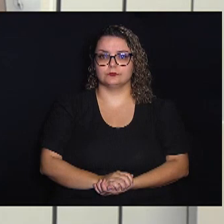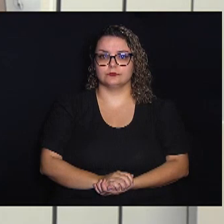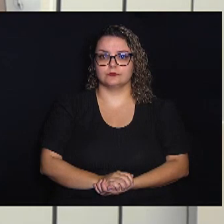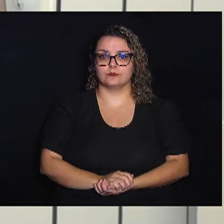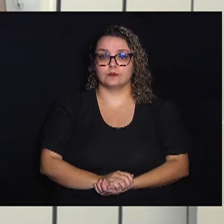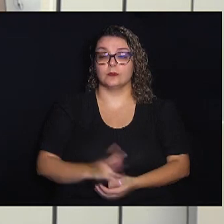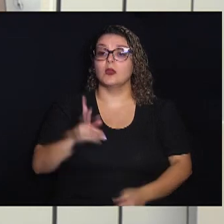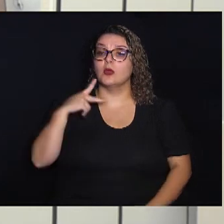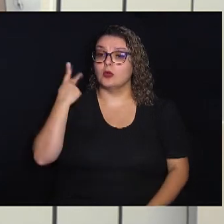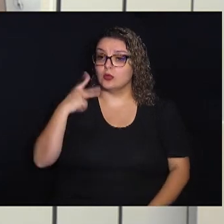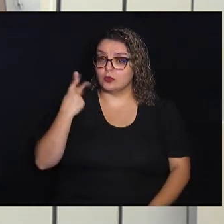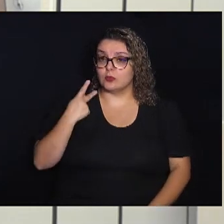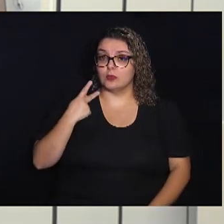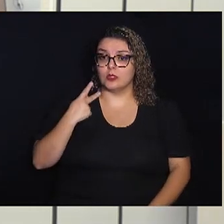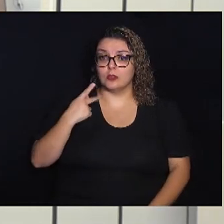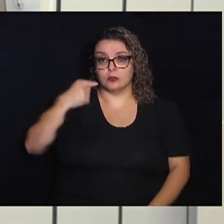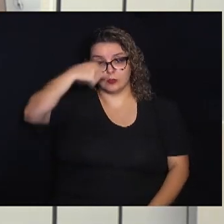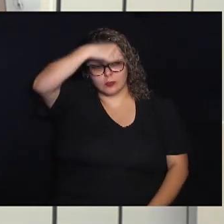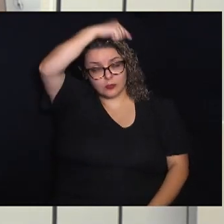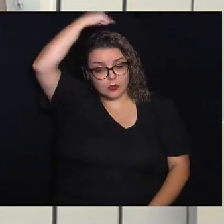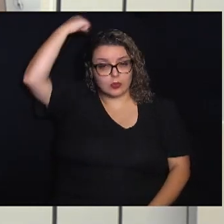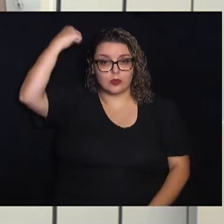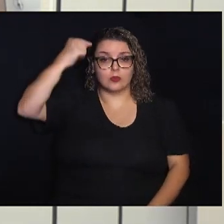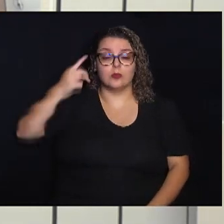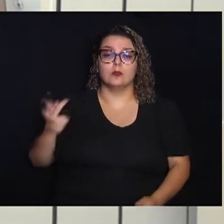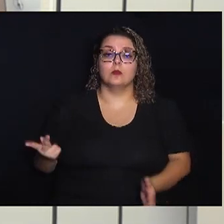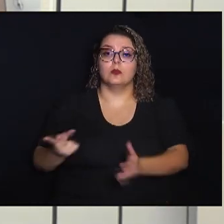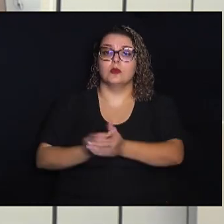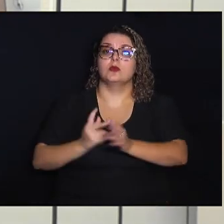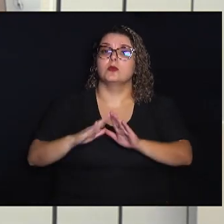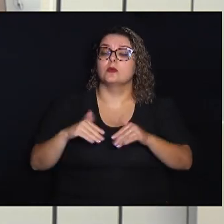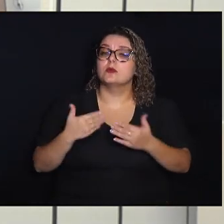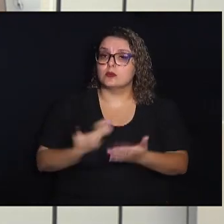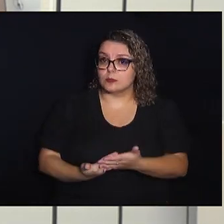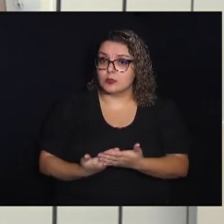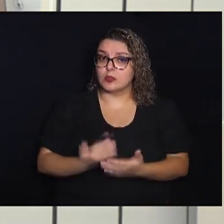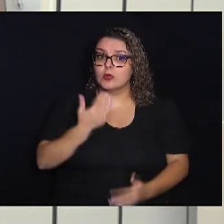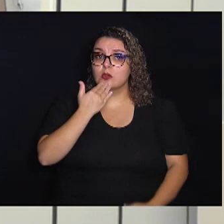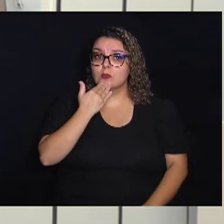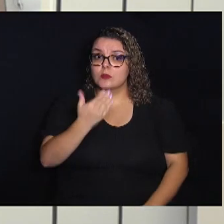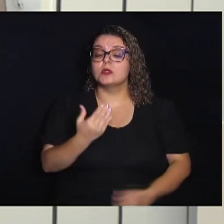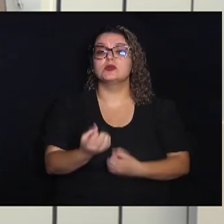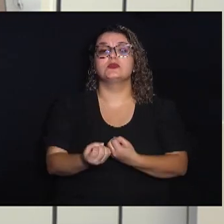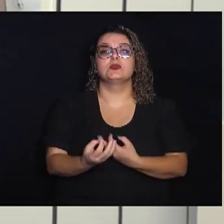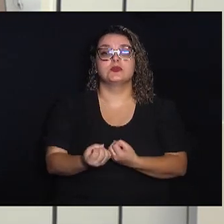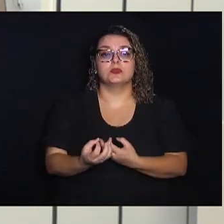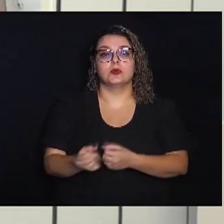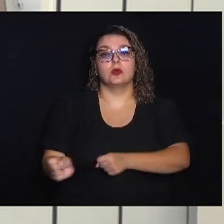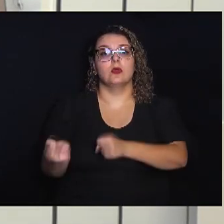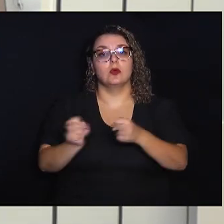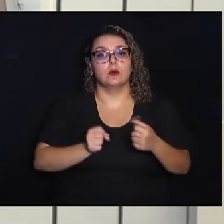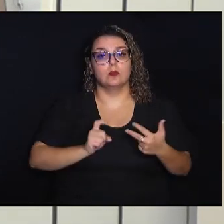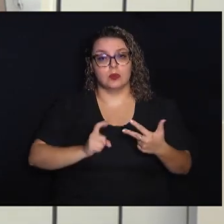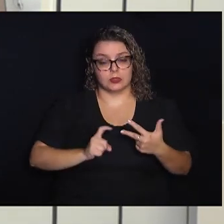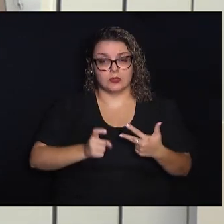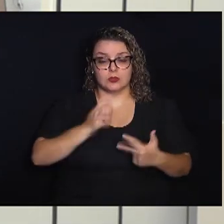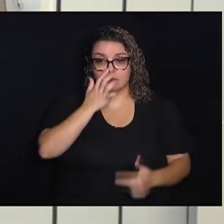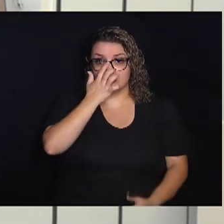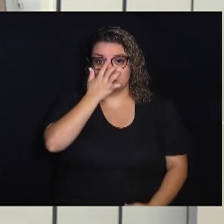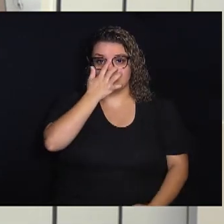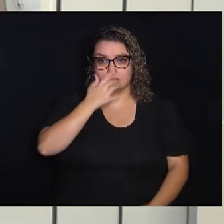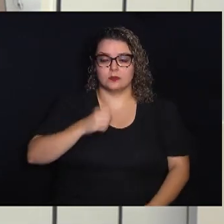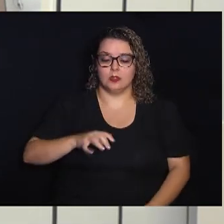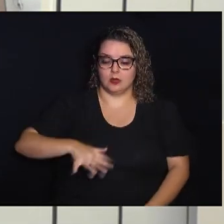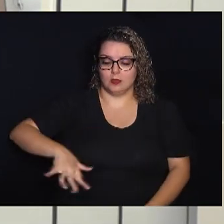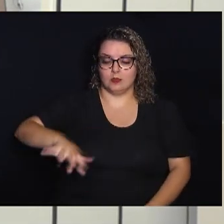O vereador Paulo Gaspar protocolou um requerimento pedindo informações ao Poder Executivo sobre as